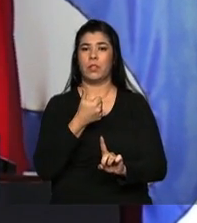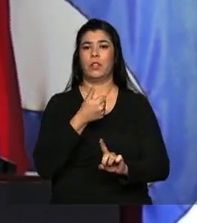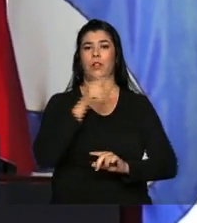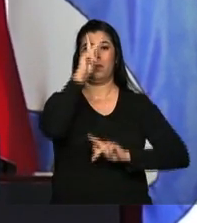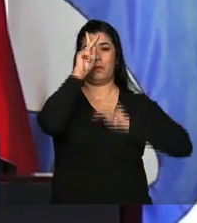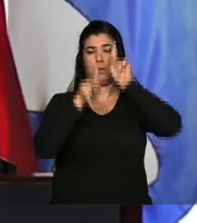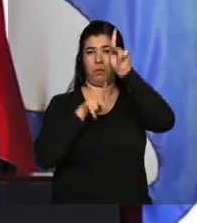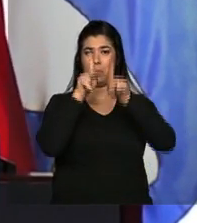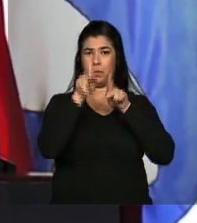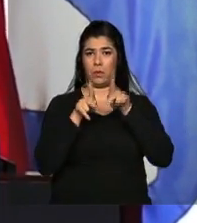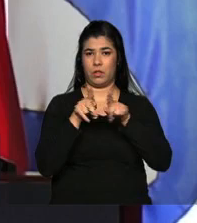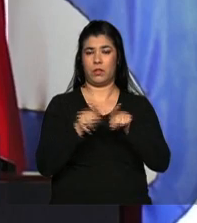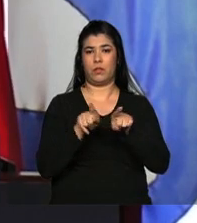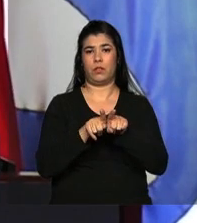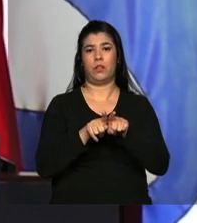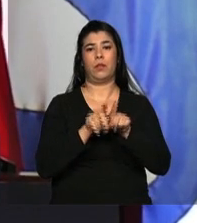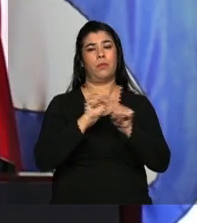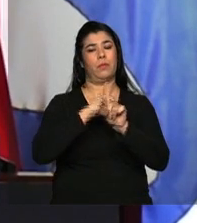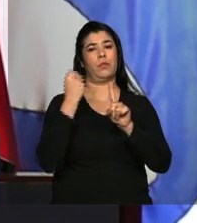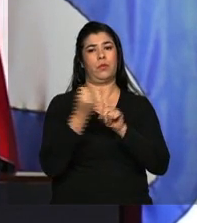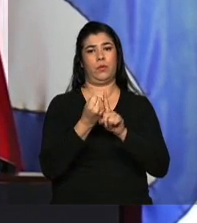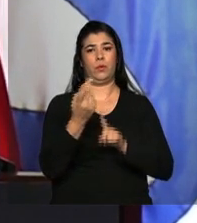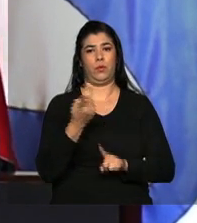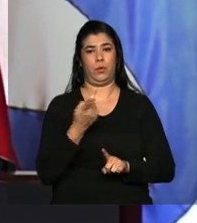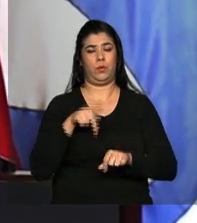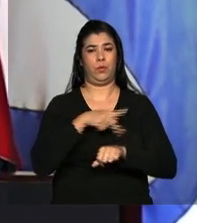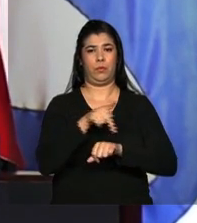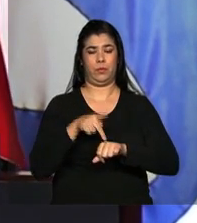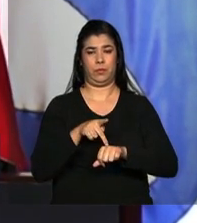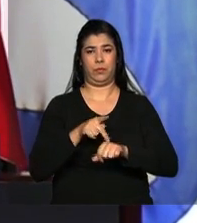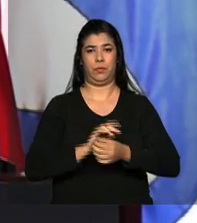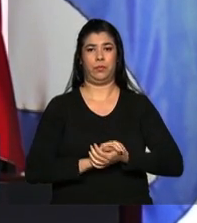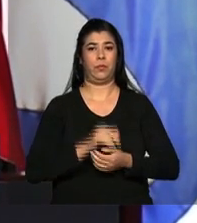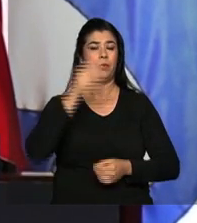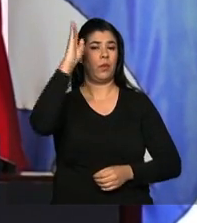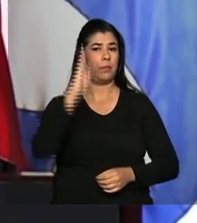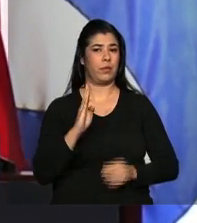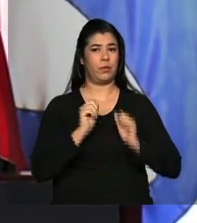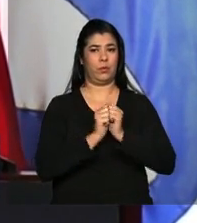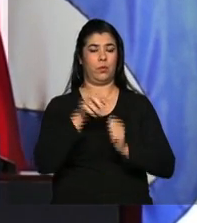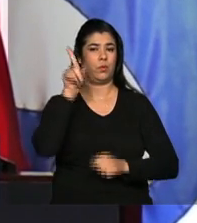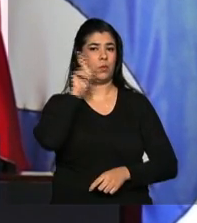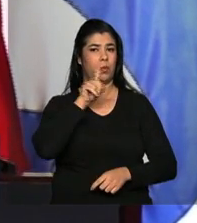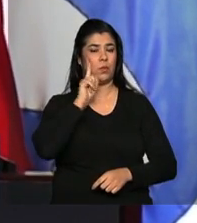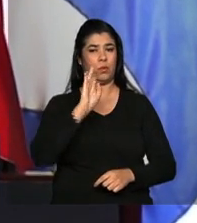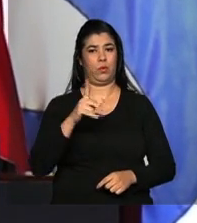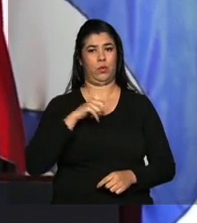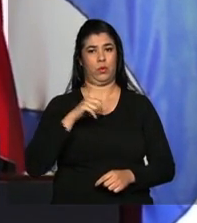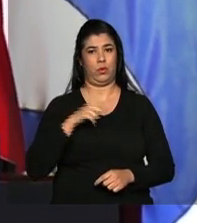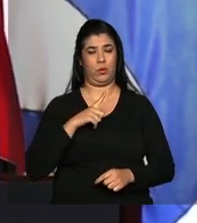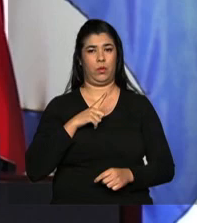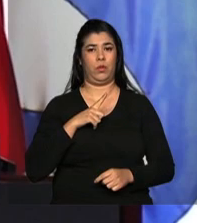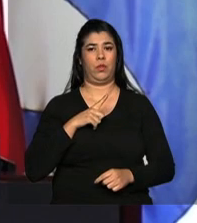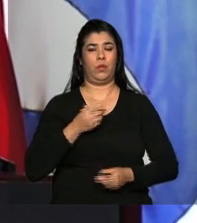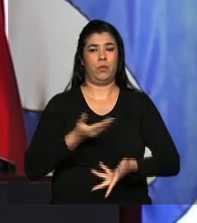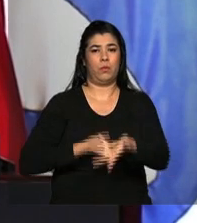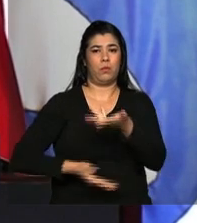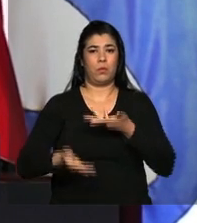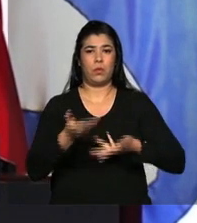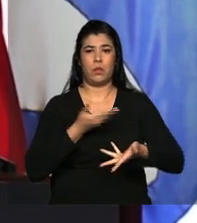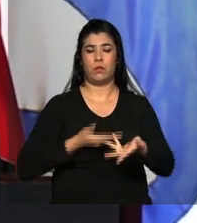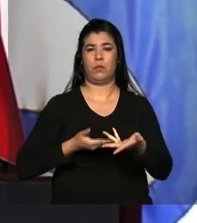portanto, para as nossas sociedades. O Brasil e os Estados Unidos já contam com um